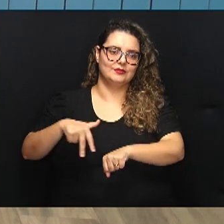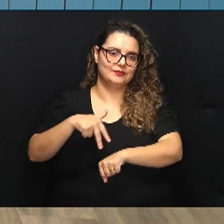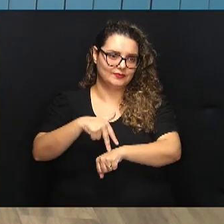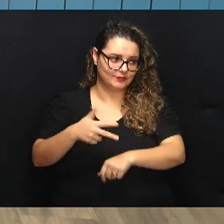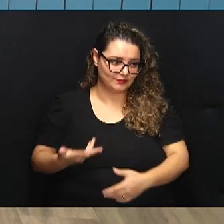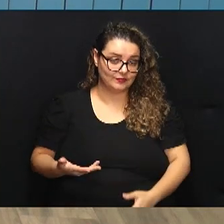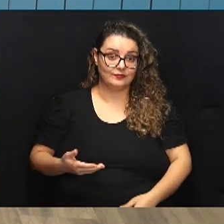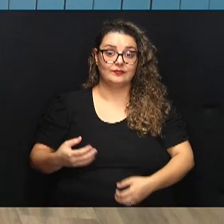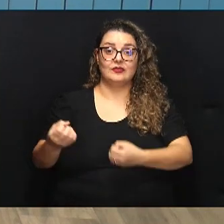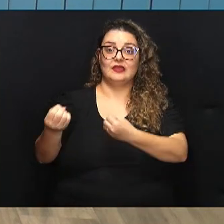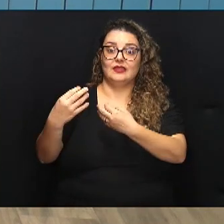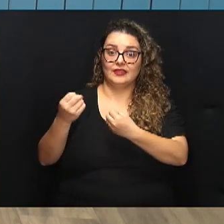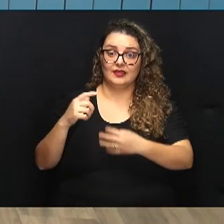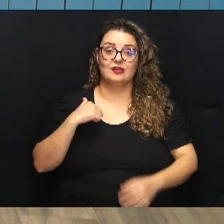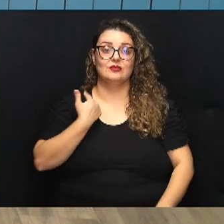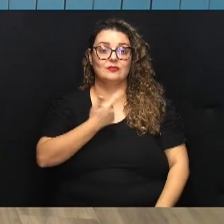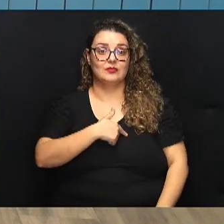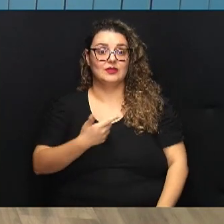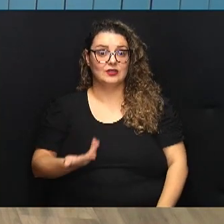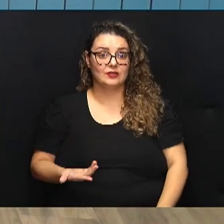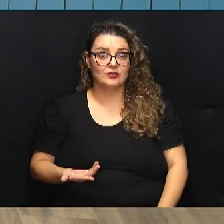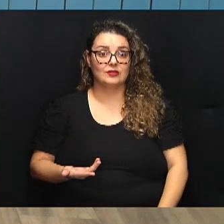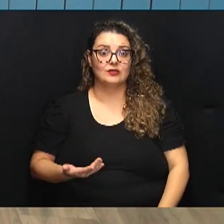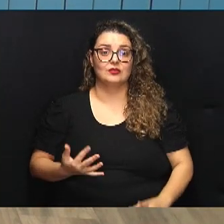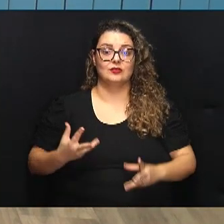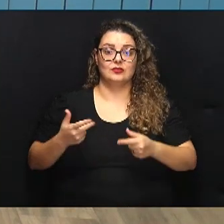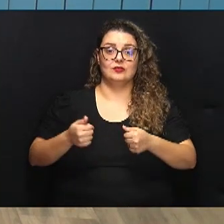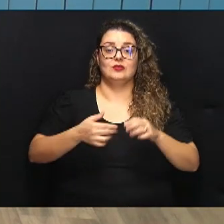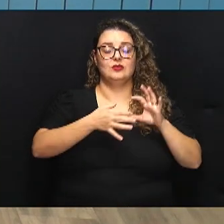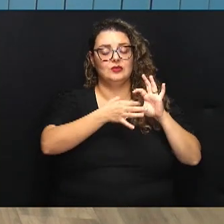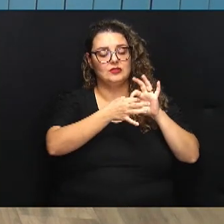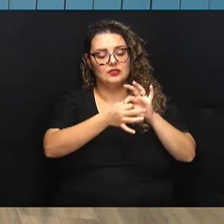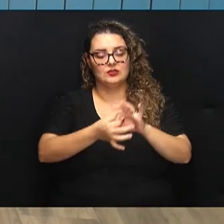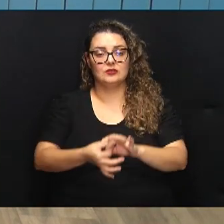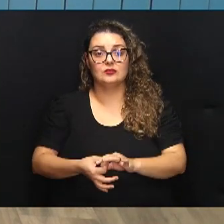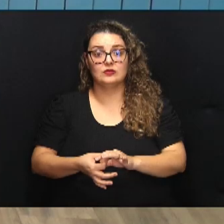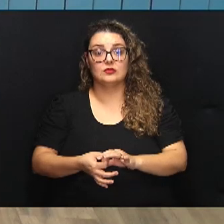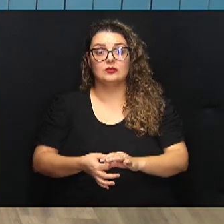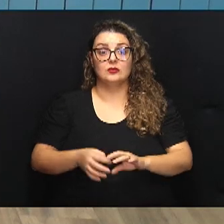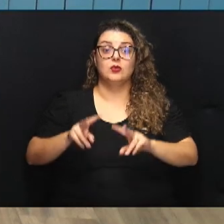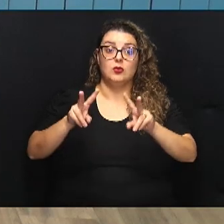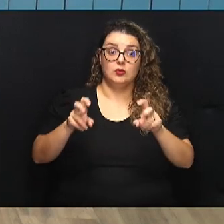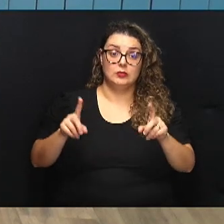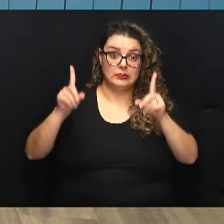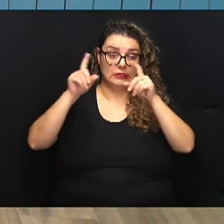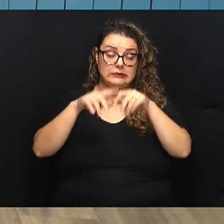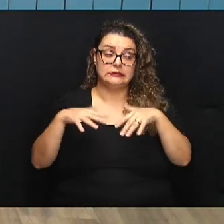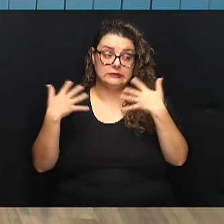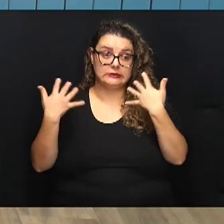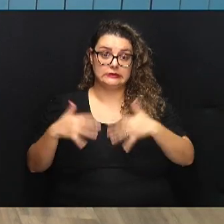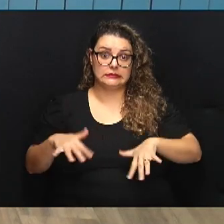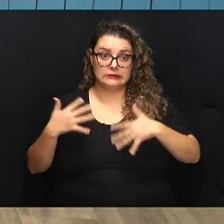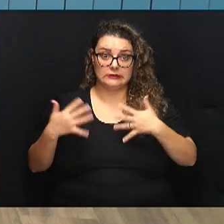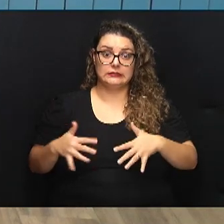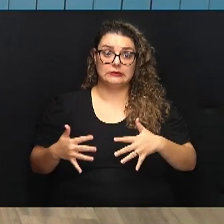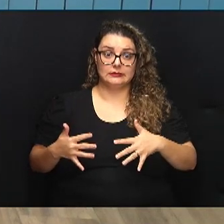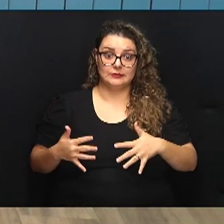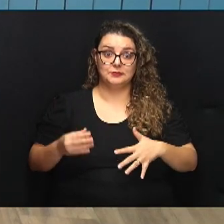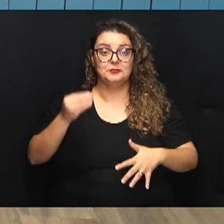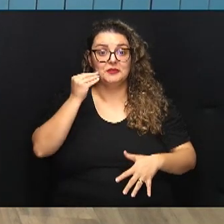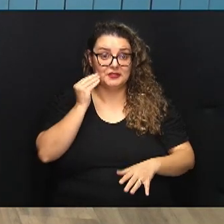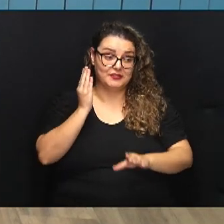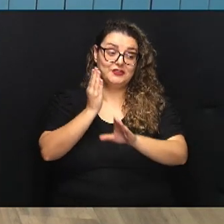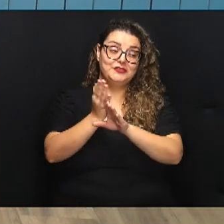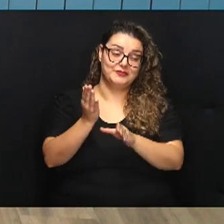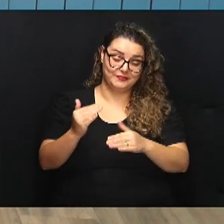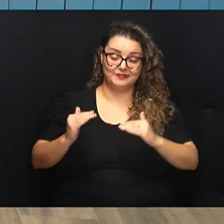a aula que você deu aqui para a gente, toda essa contextualização, um tema que é muito complexo, para tentar encontrar